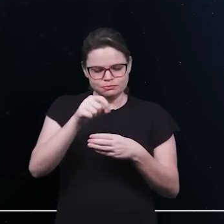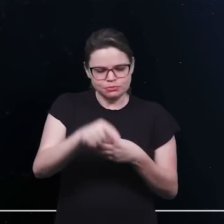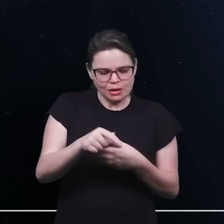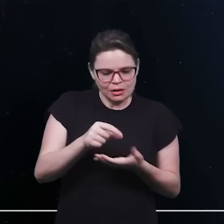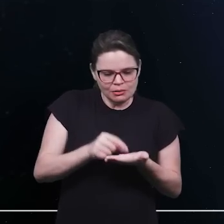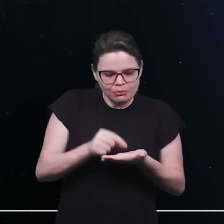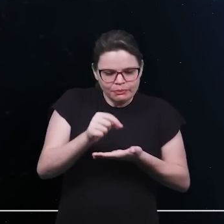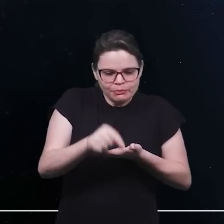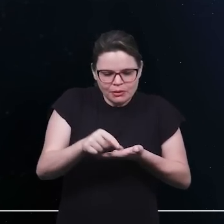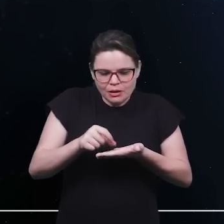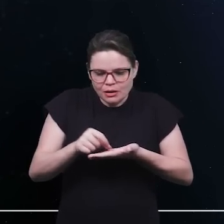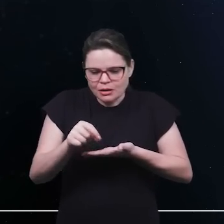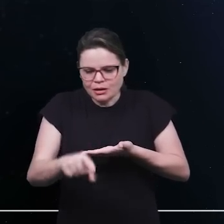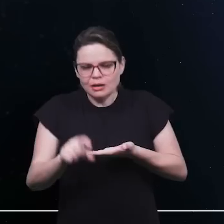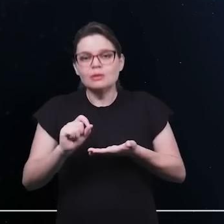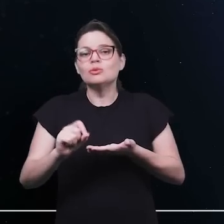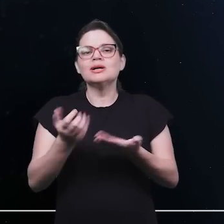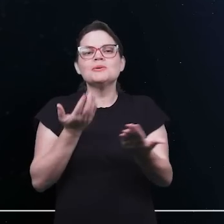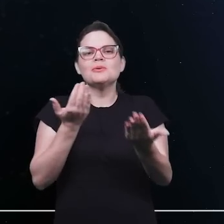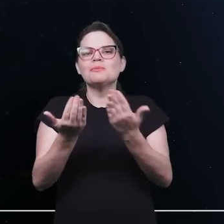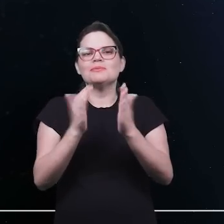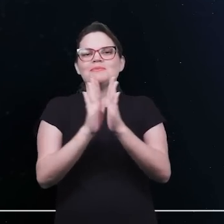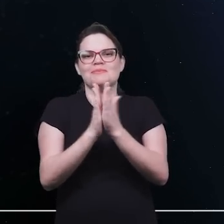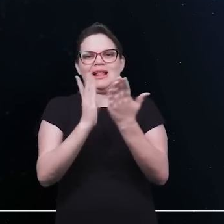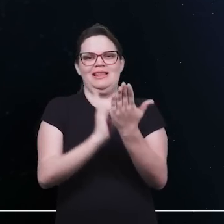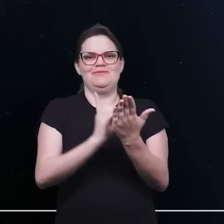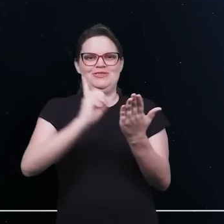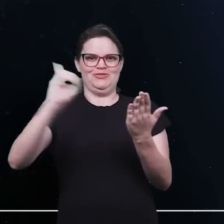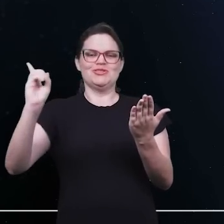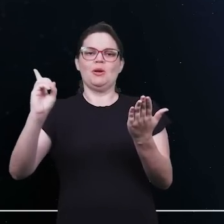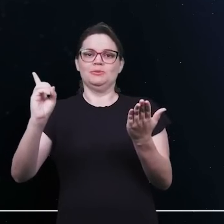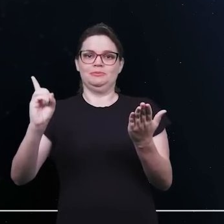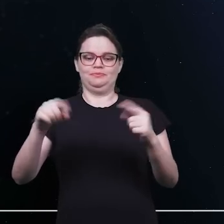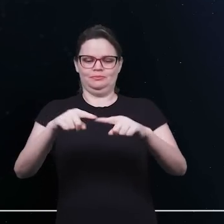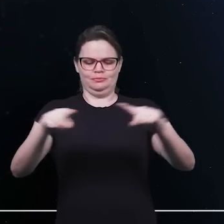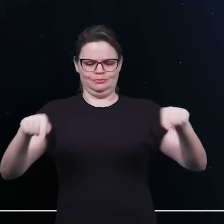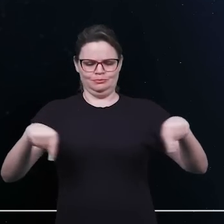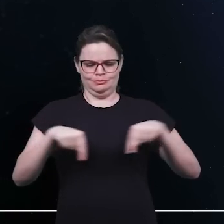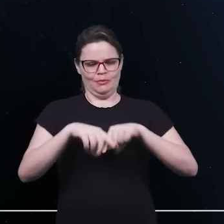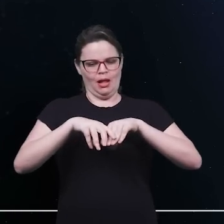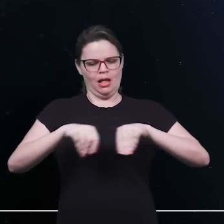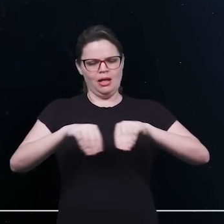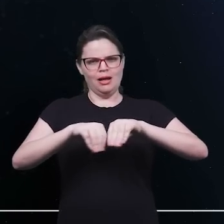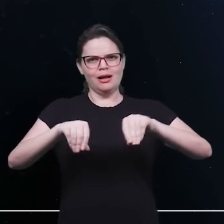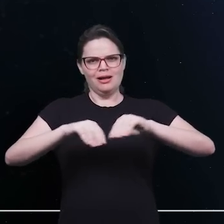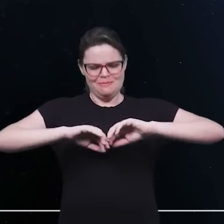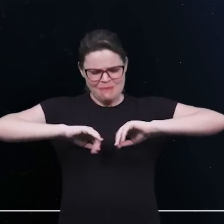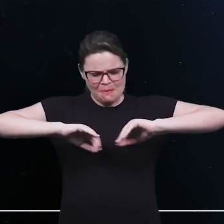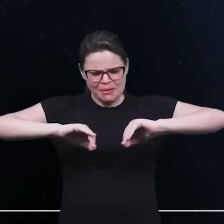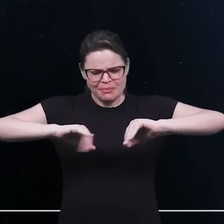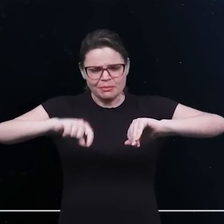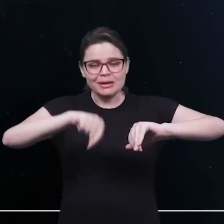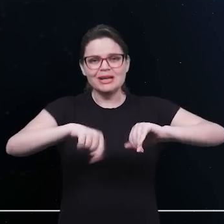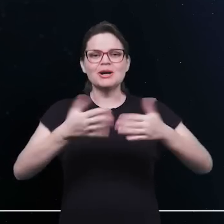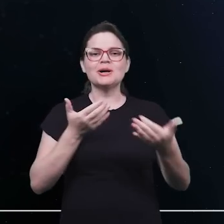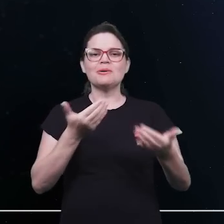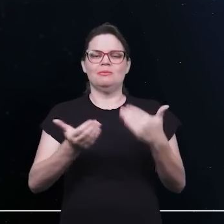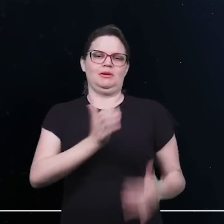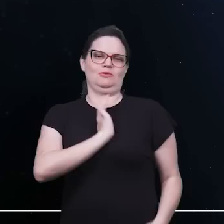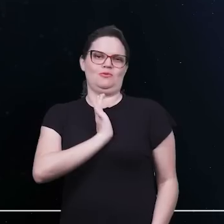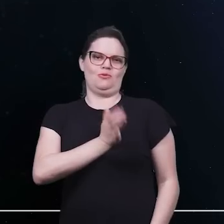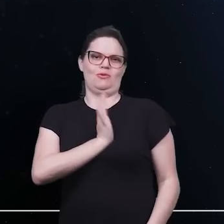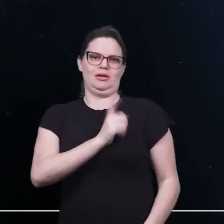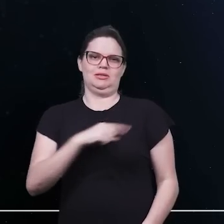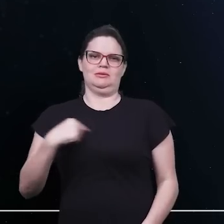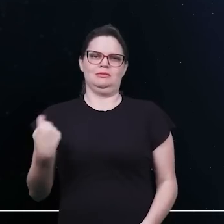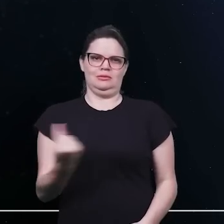do Evangelho, ela é lançada no coração do homem. E nós, conforme a parábola,